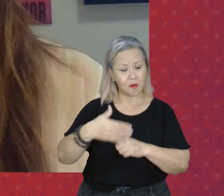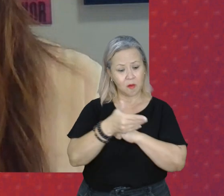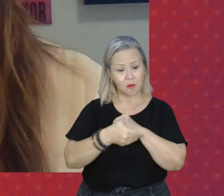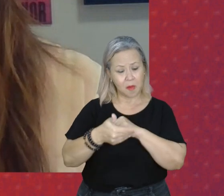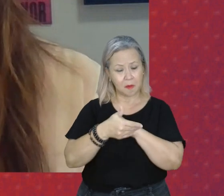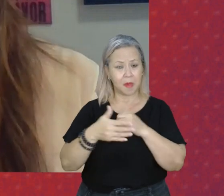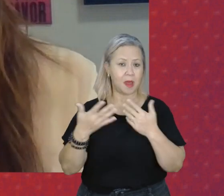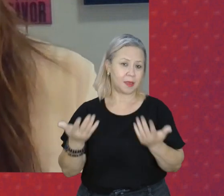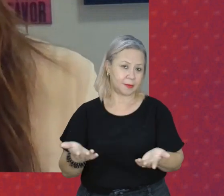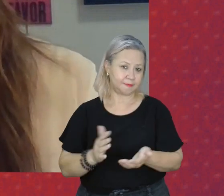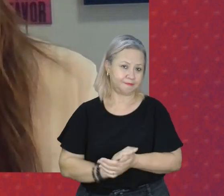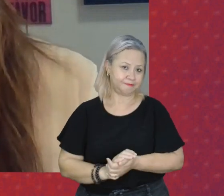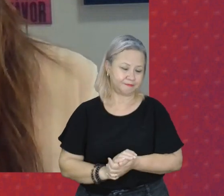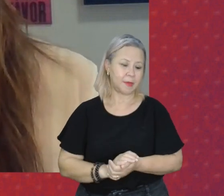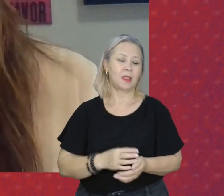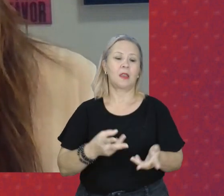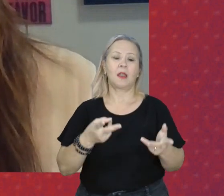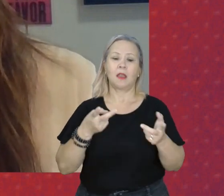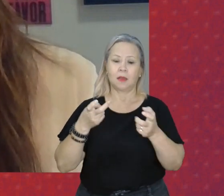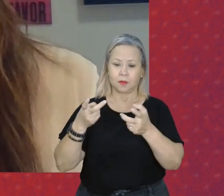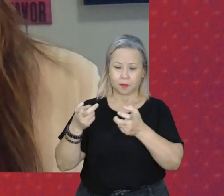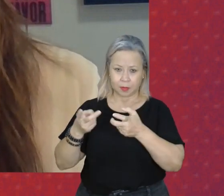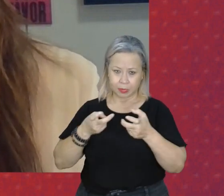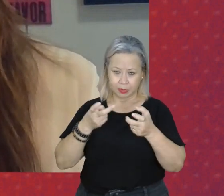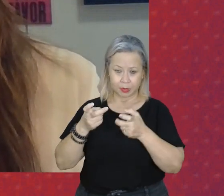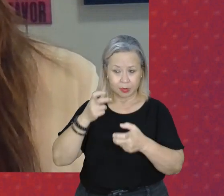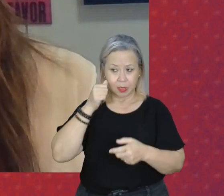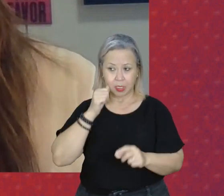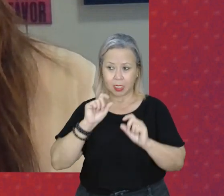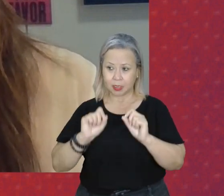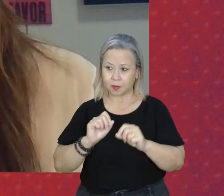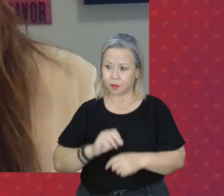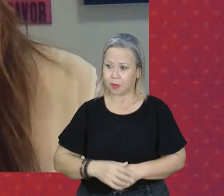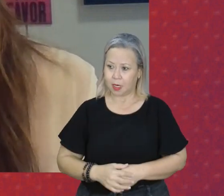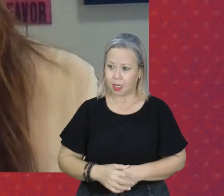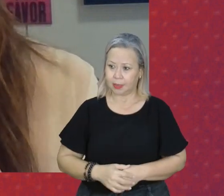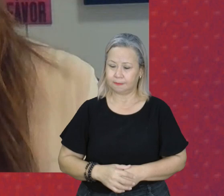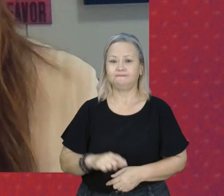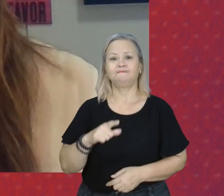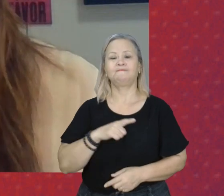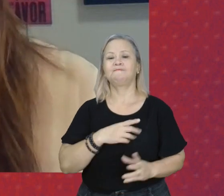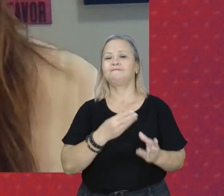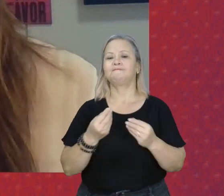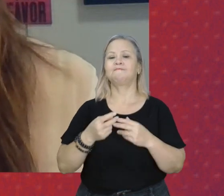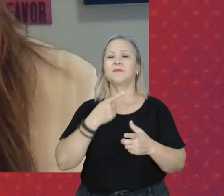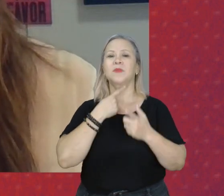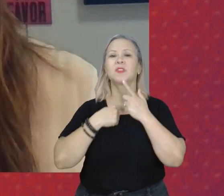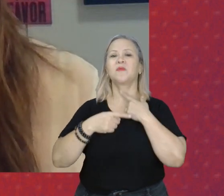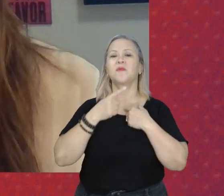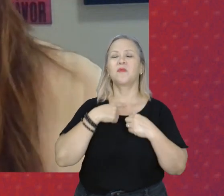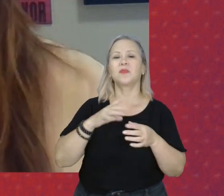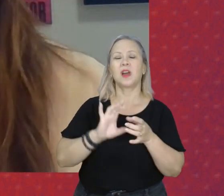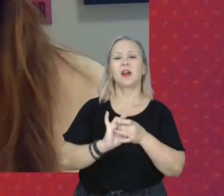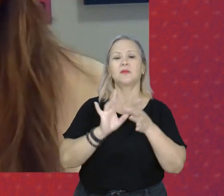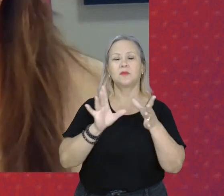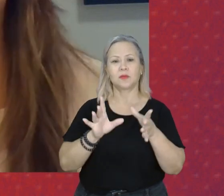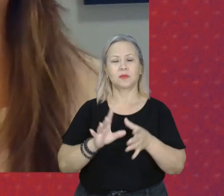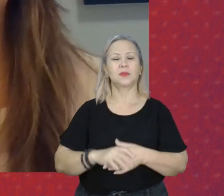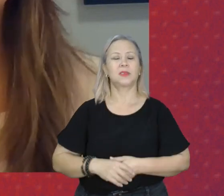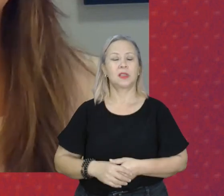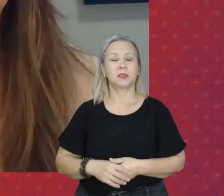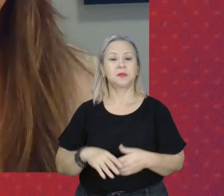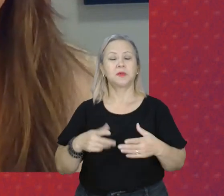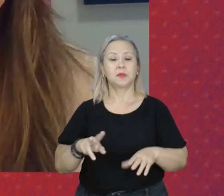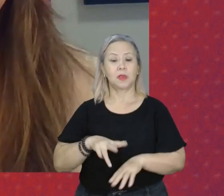enfim, a gente percebe que as mulheres, embora elas tenham muita vontade, tenham muita disponibilidade, quando elas